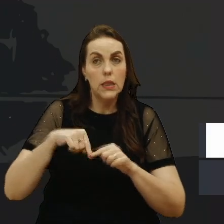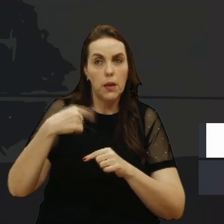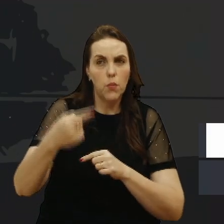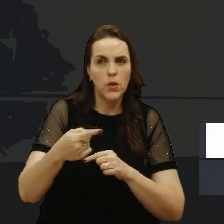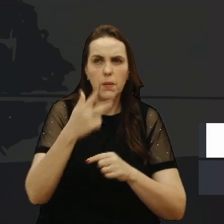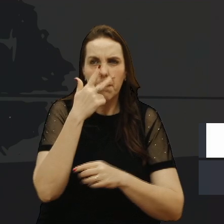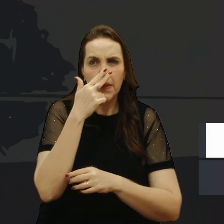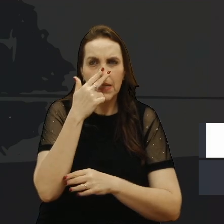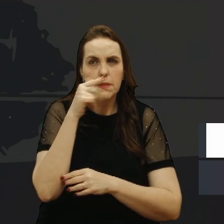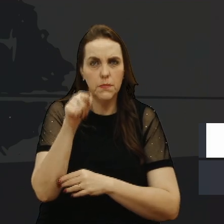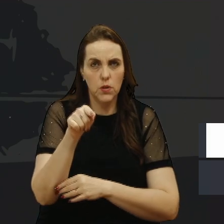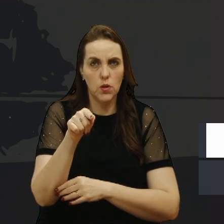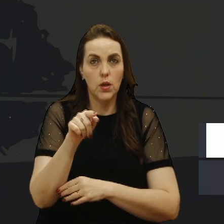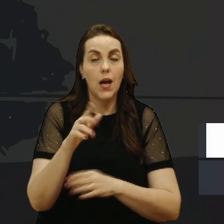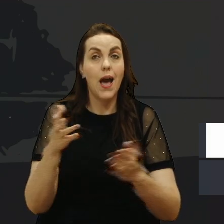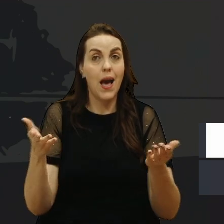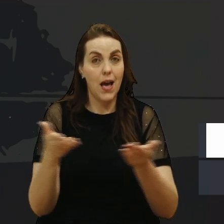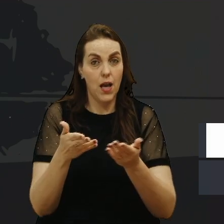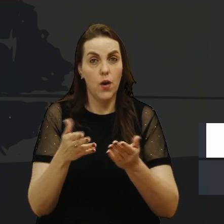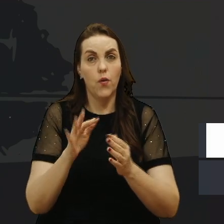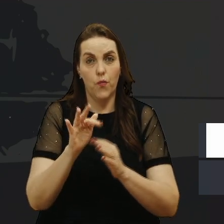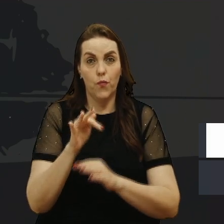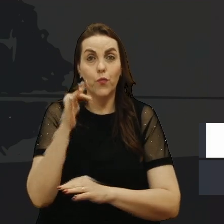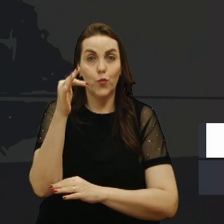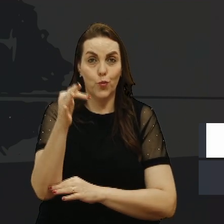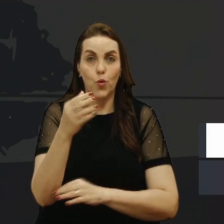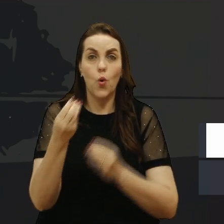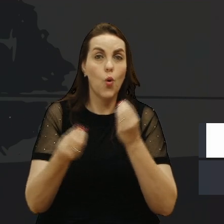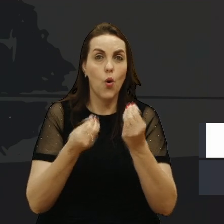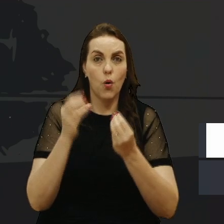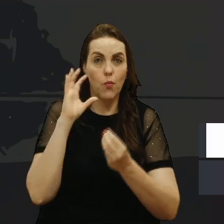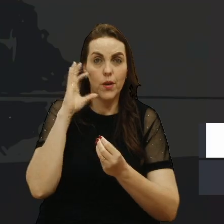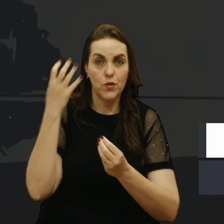animação, porém com a solução nova, né?